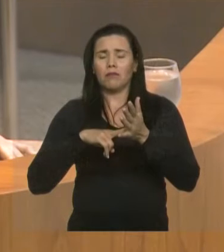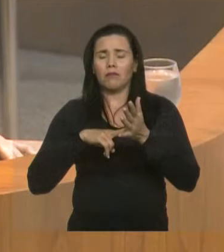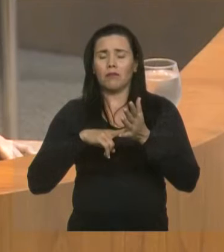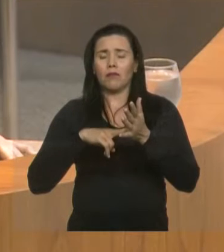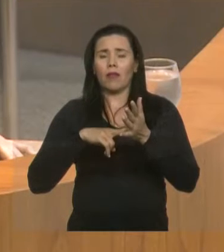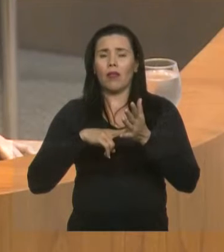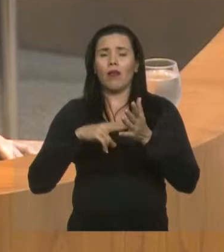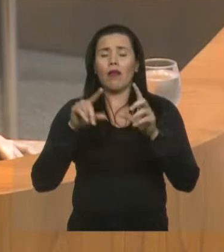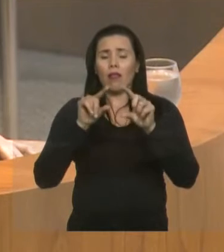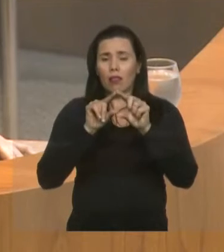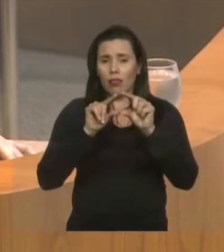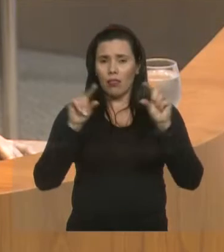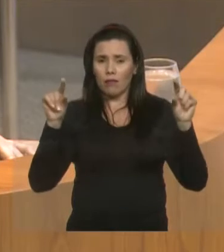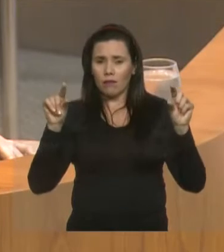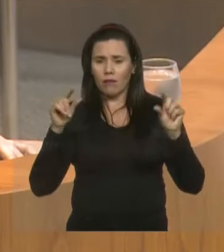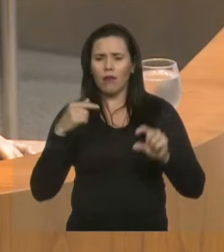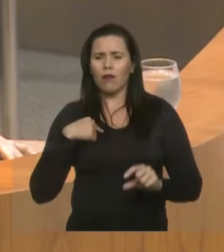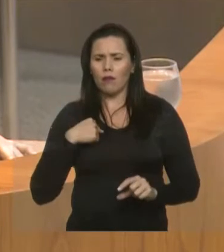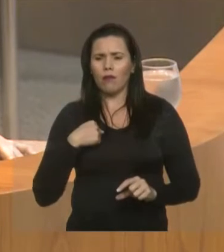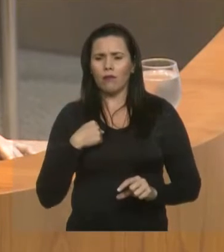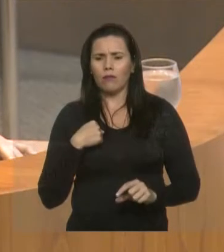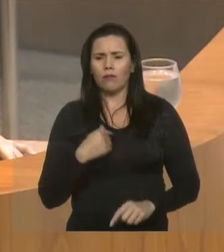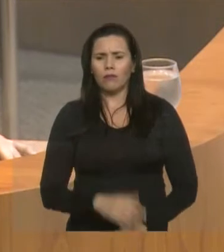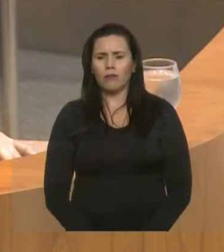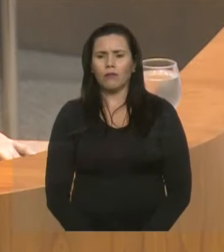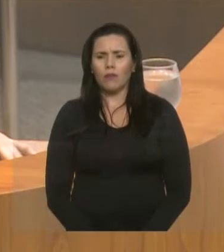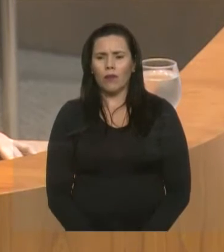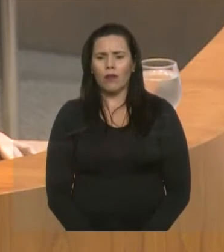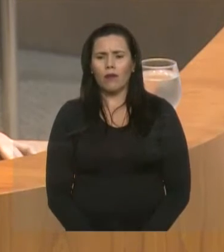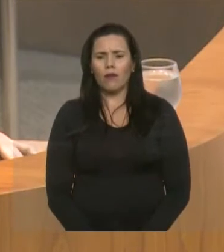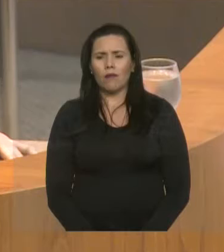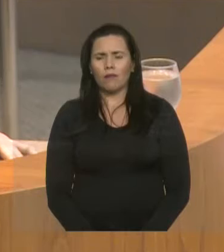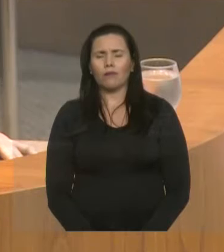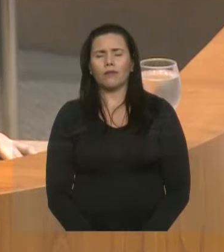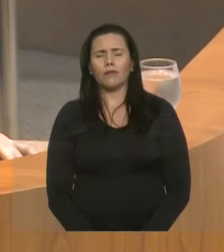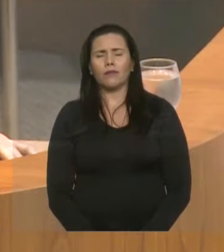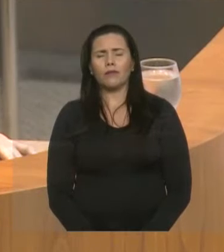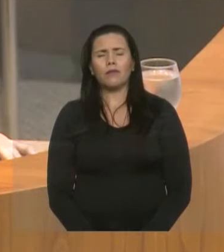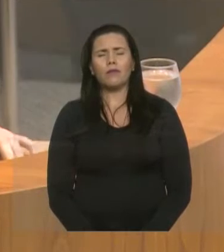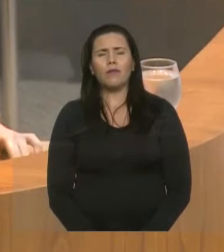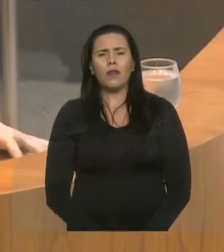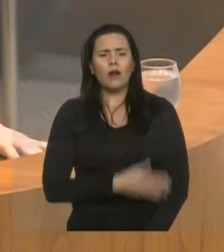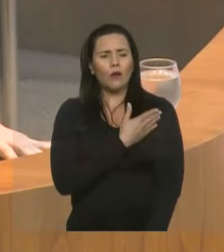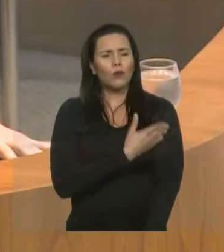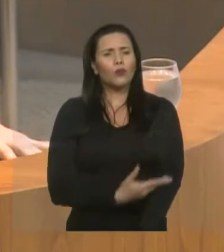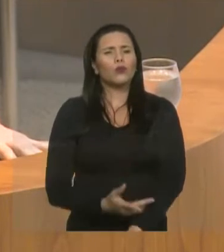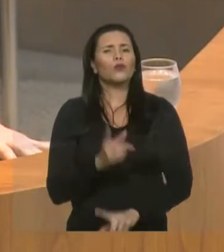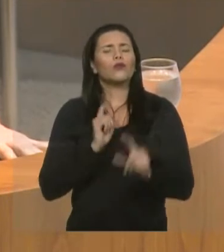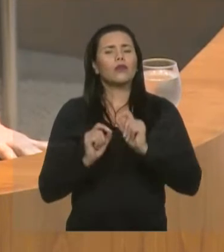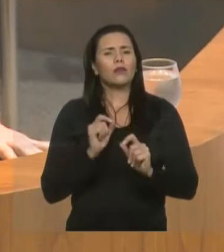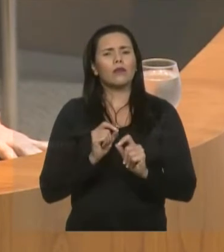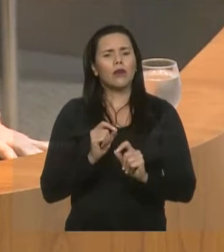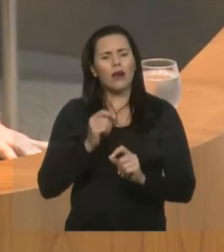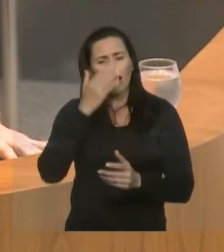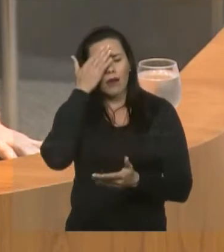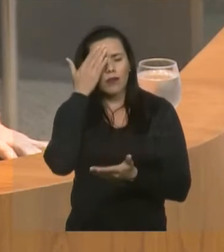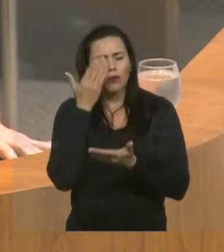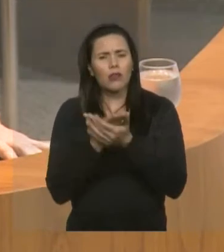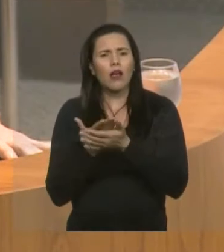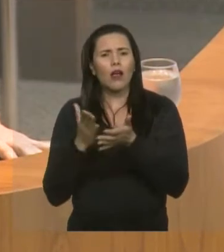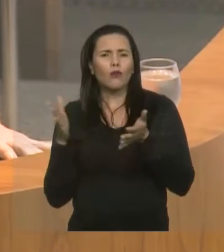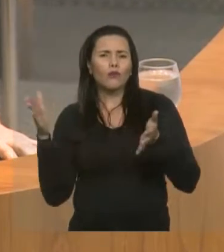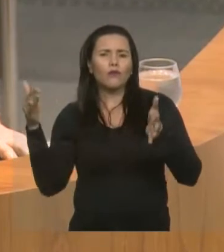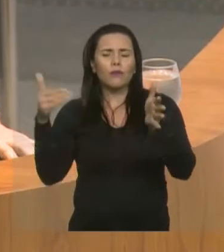costumo acreditar até o fim. Eu costumo me dedicar ao máximo